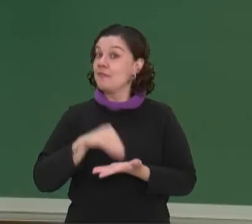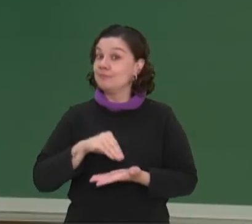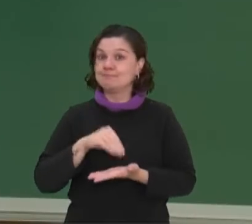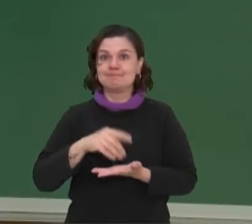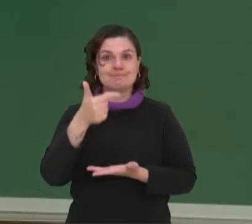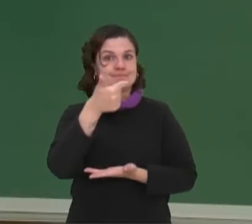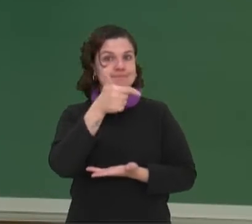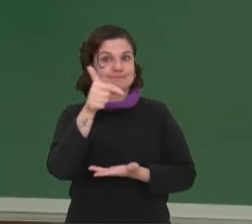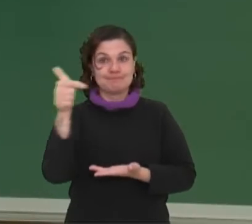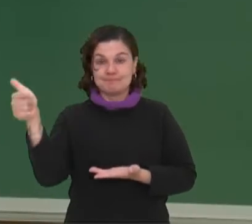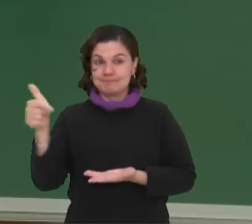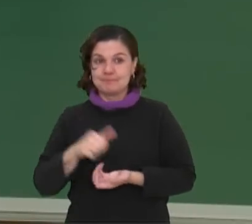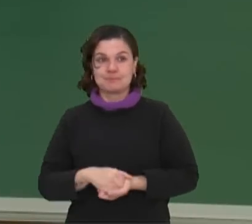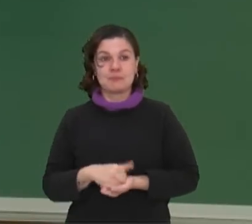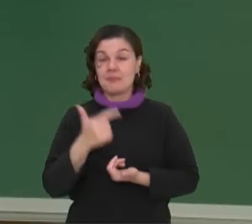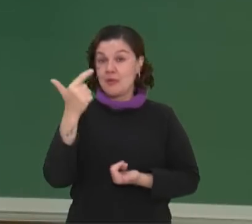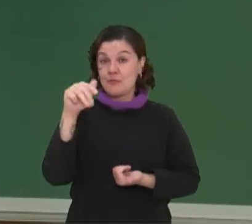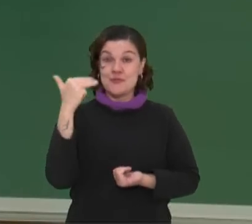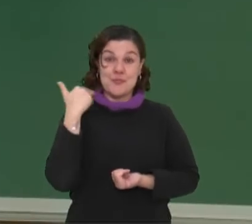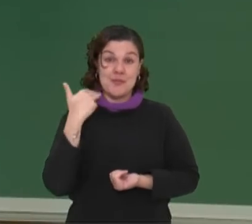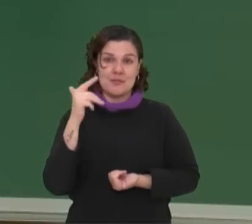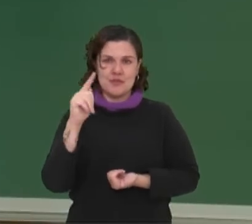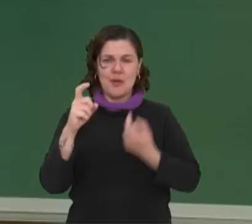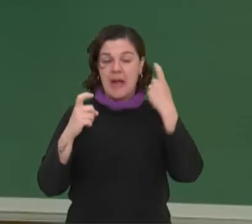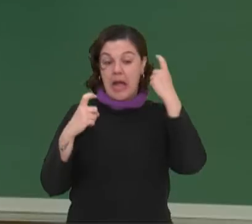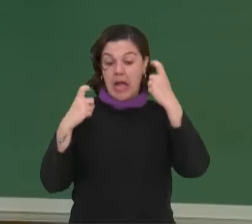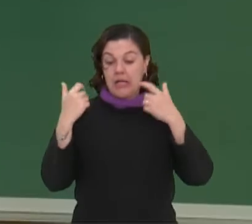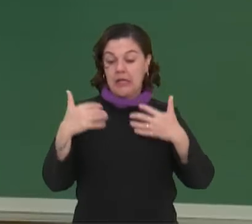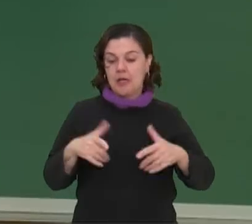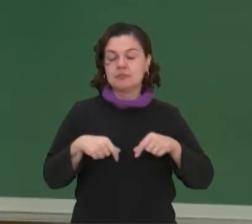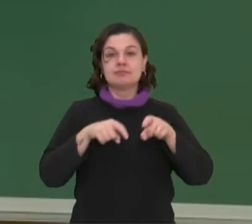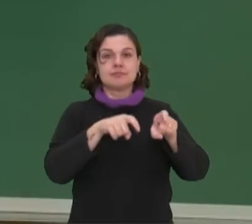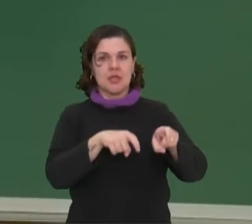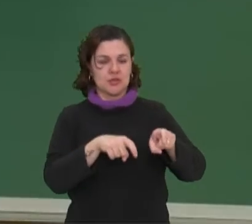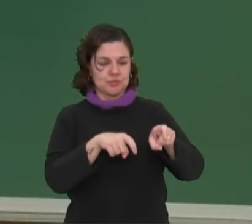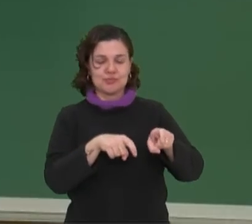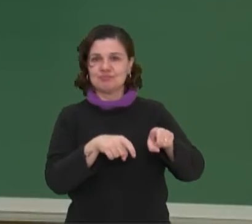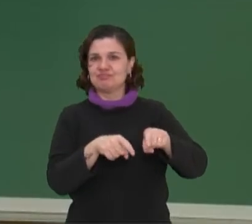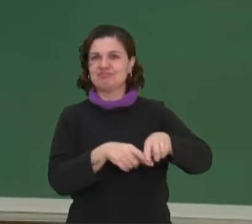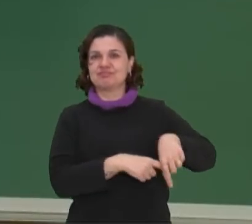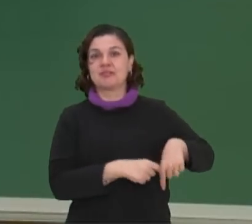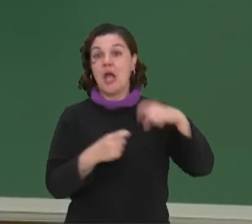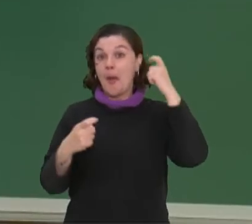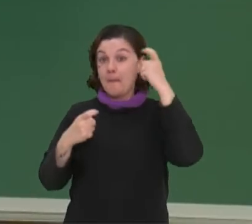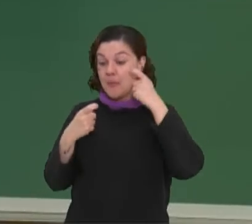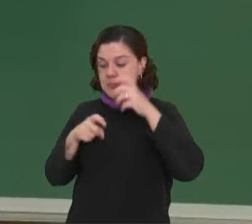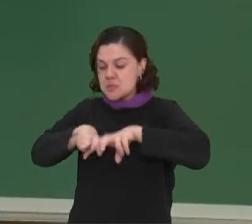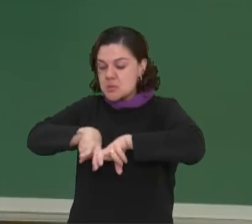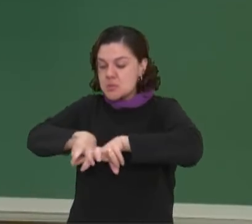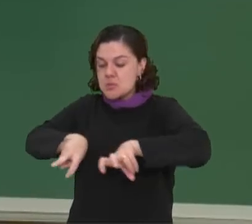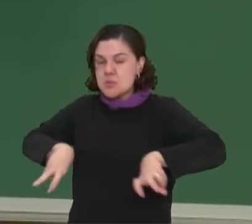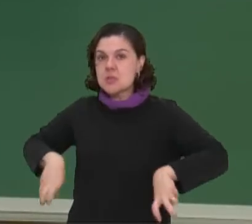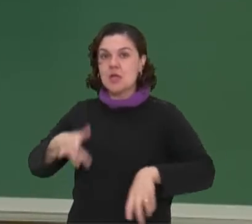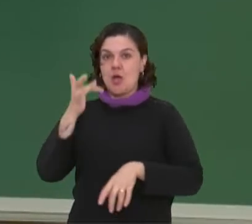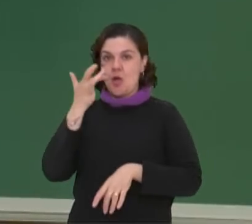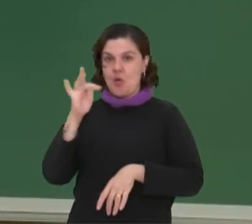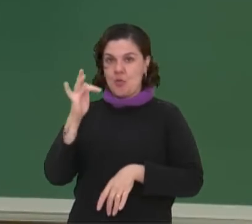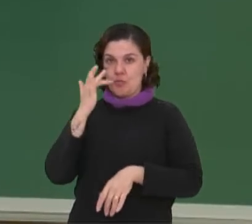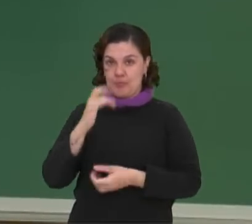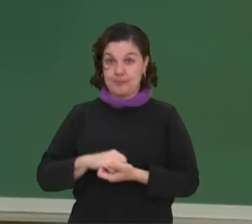Faltava. Não havia em Minas Gerais a preocupação de se plantar. Havia a preocupação de encontrar